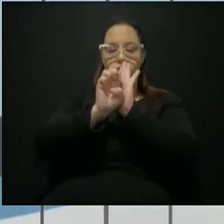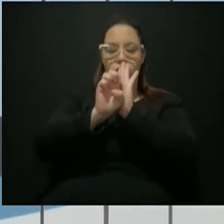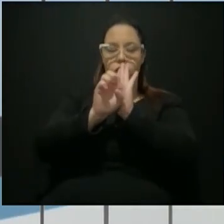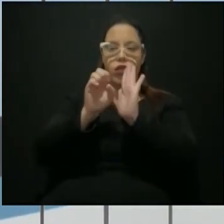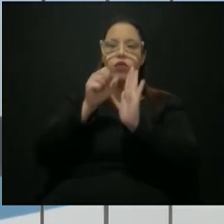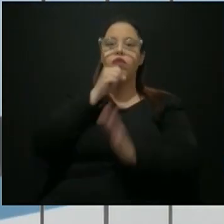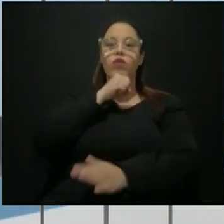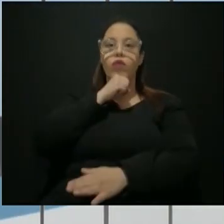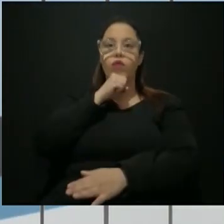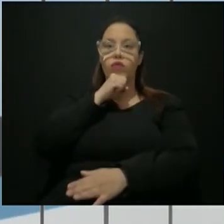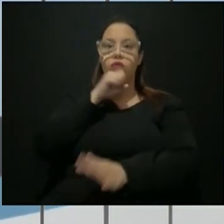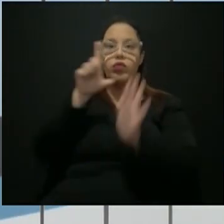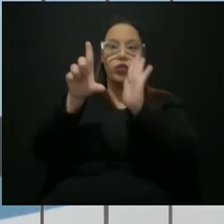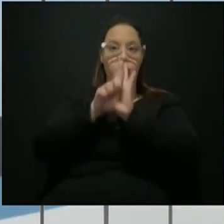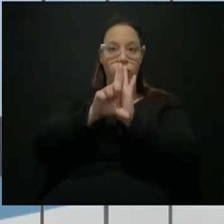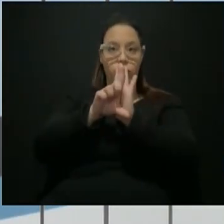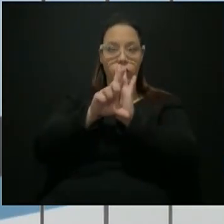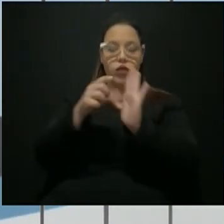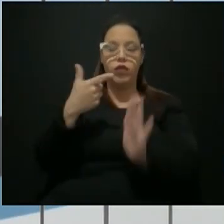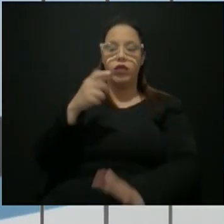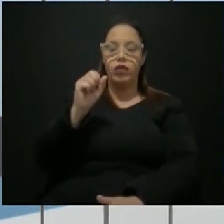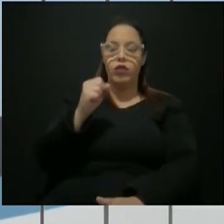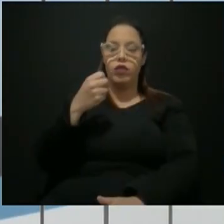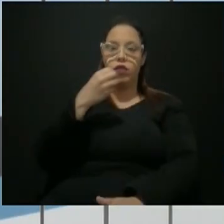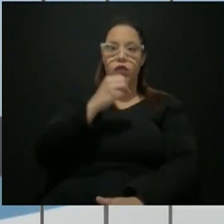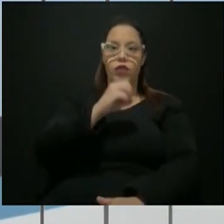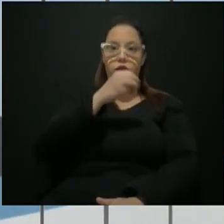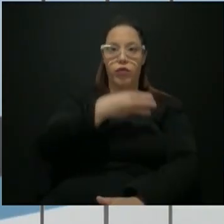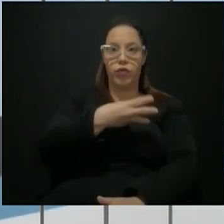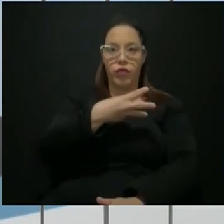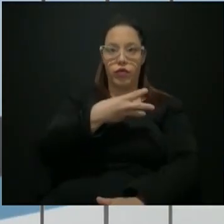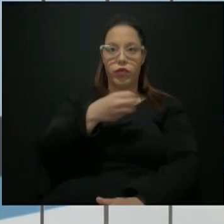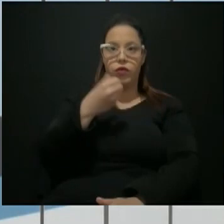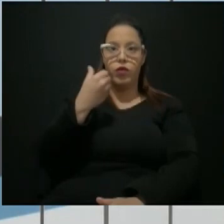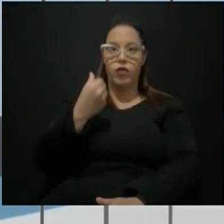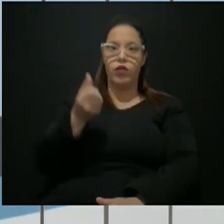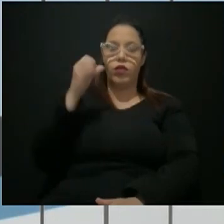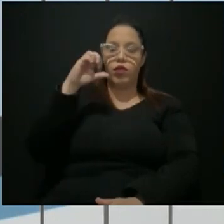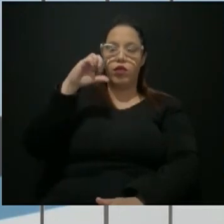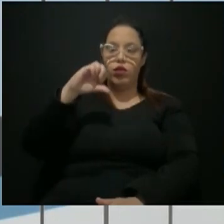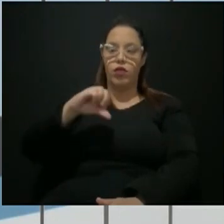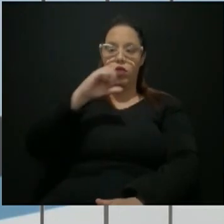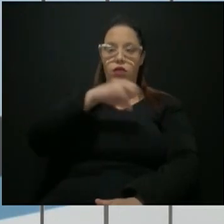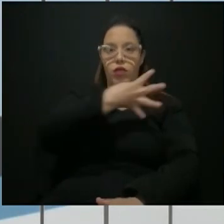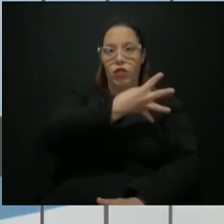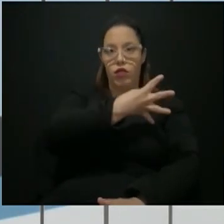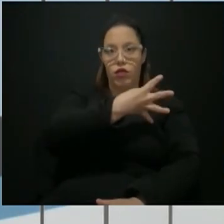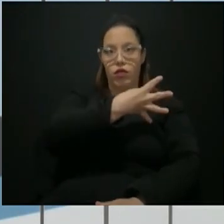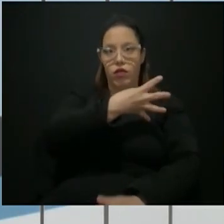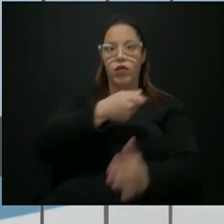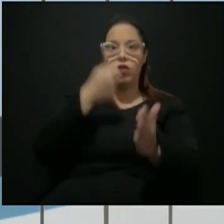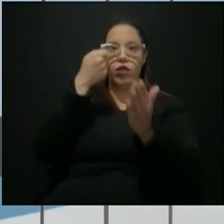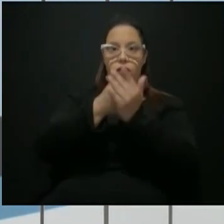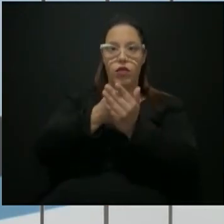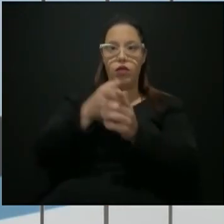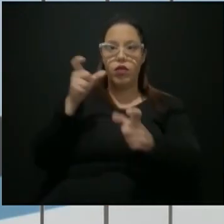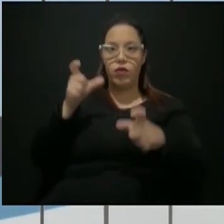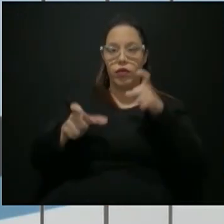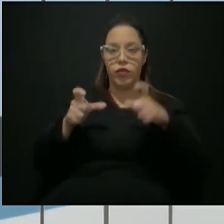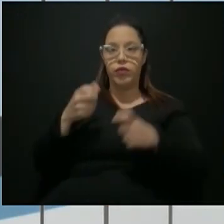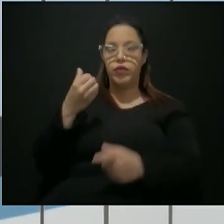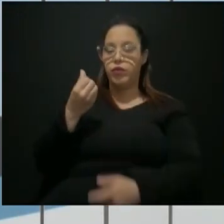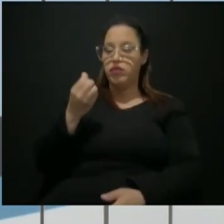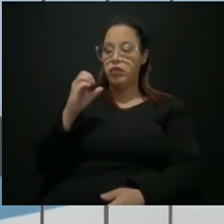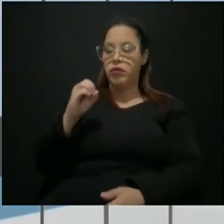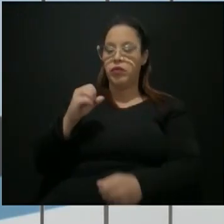Estatuto do Idoso de 2003, Política Nacional do Idoso de 1994, que definem o idoso como pessoa com 60 anos ou mais